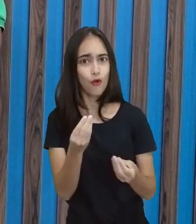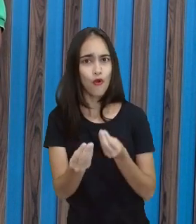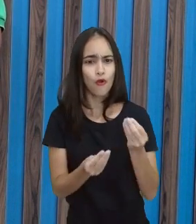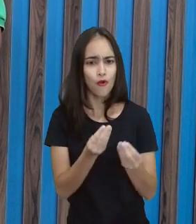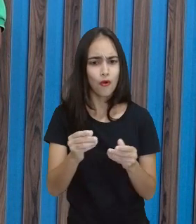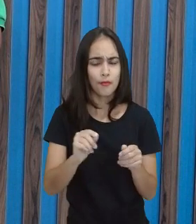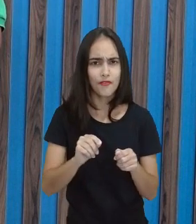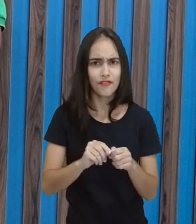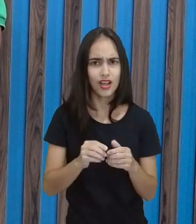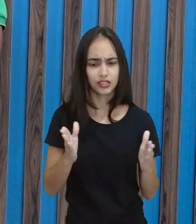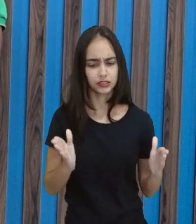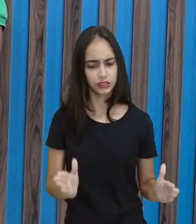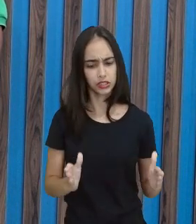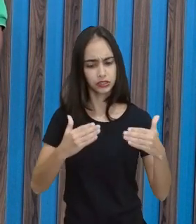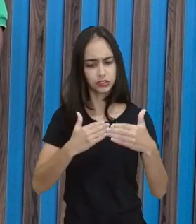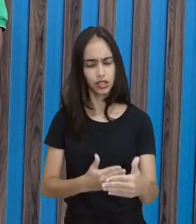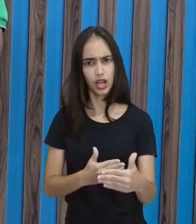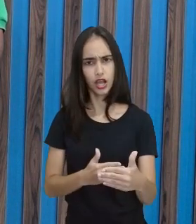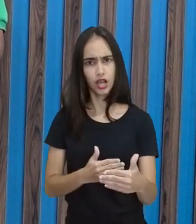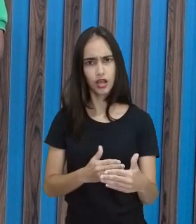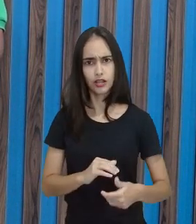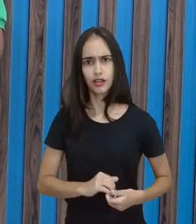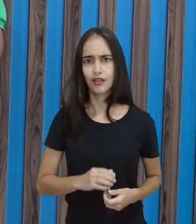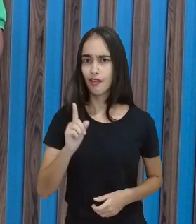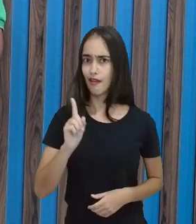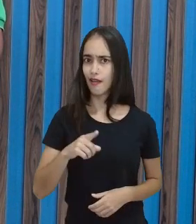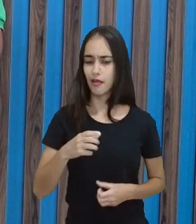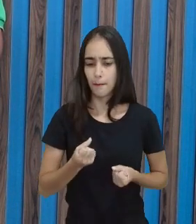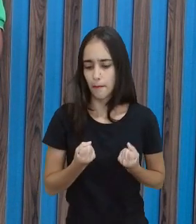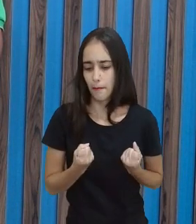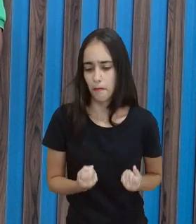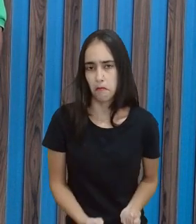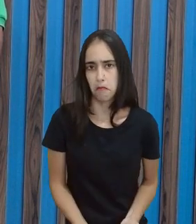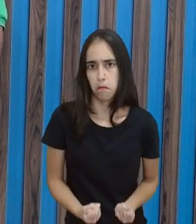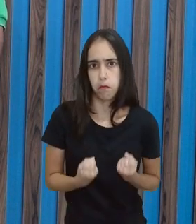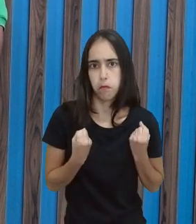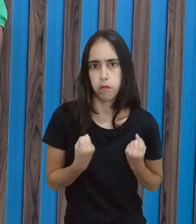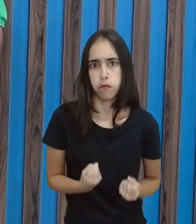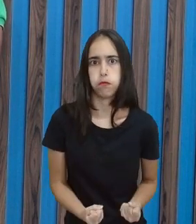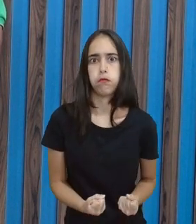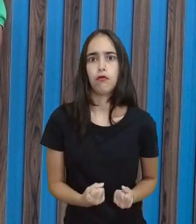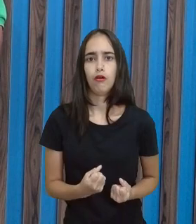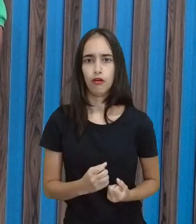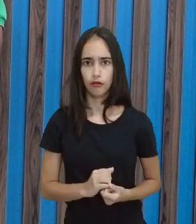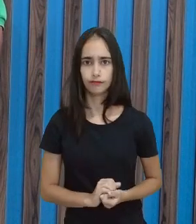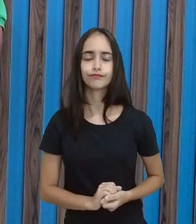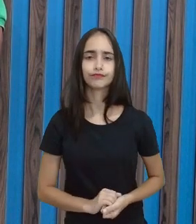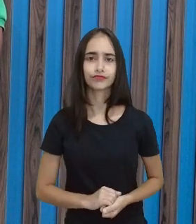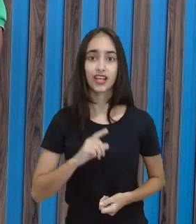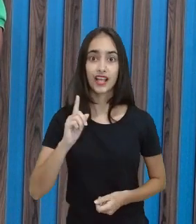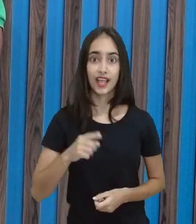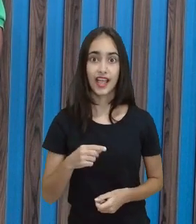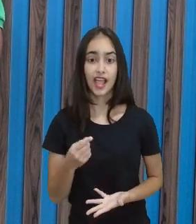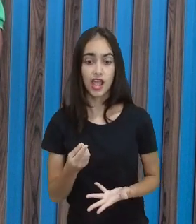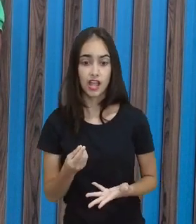para pensar? Ele é pesado, não é? Ele é de um